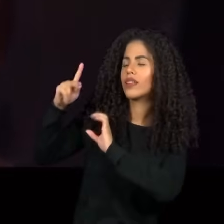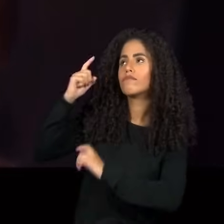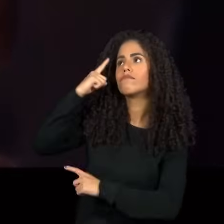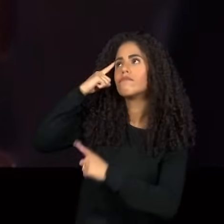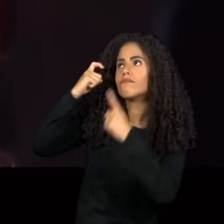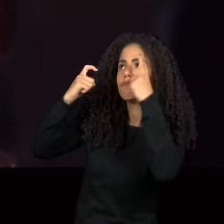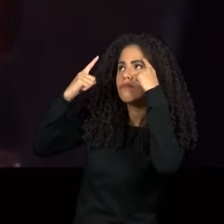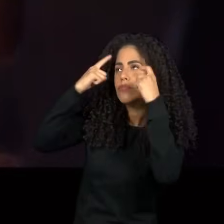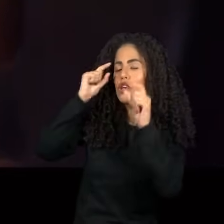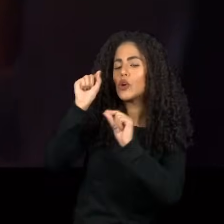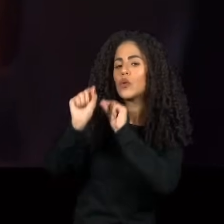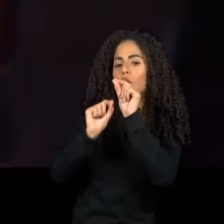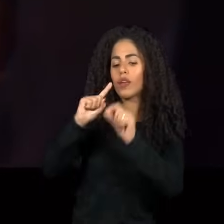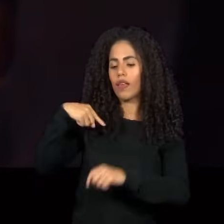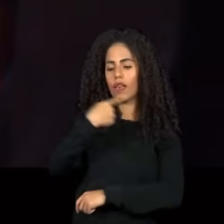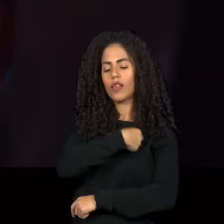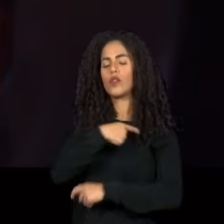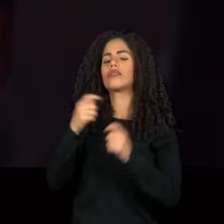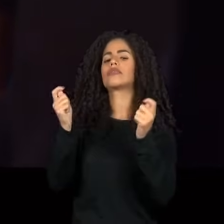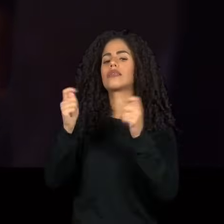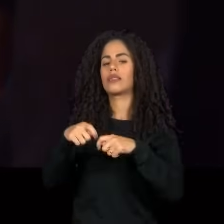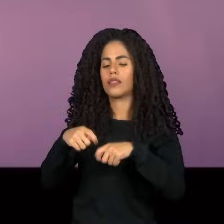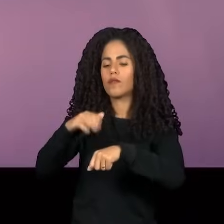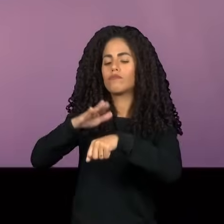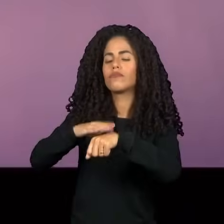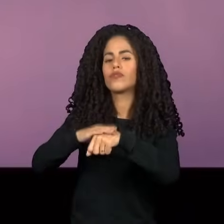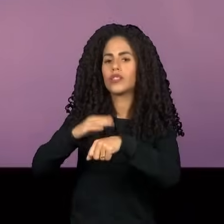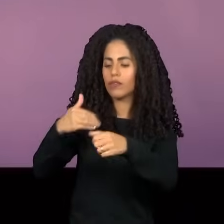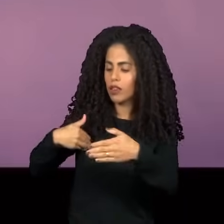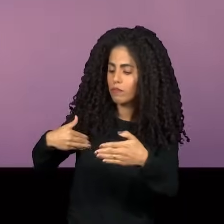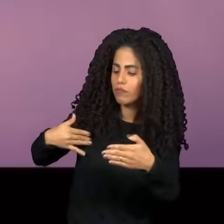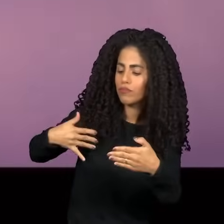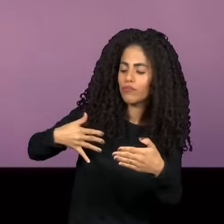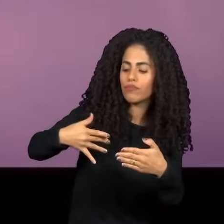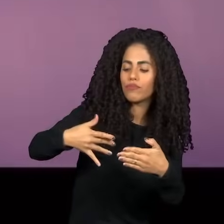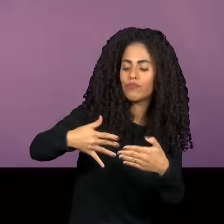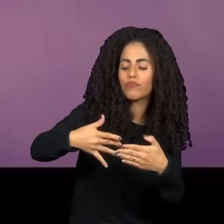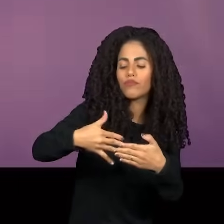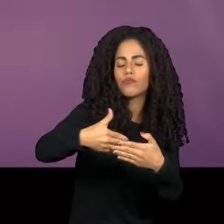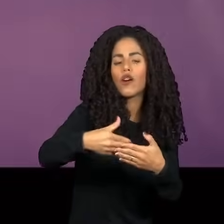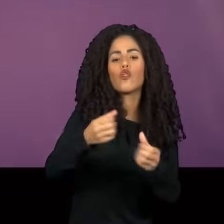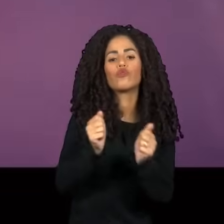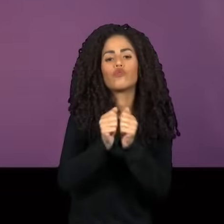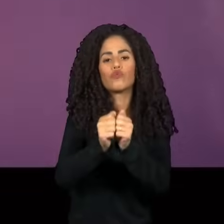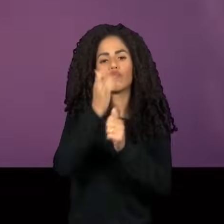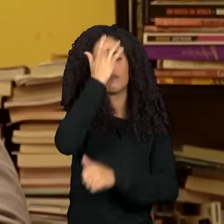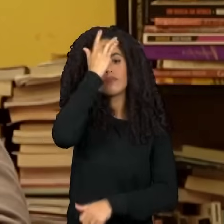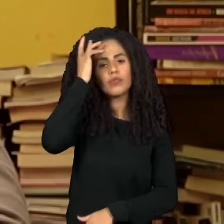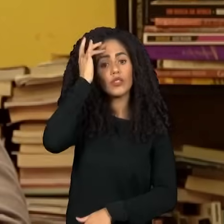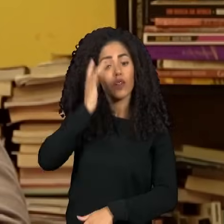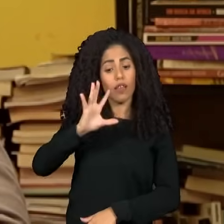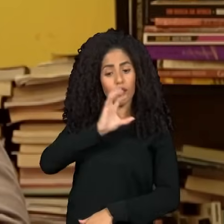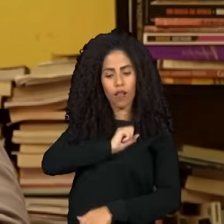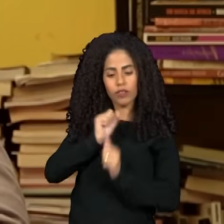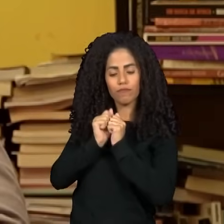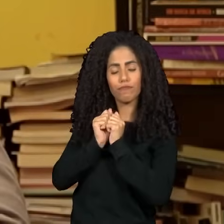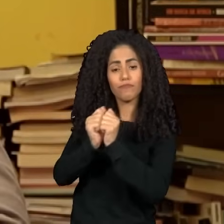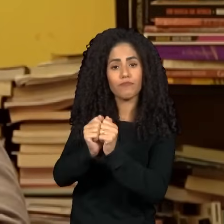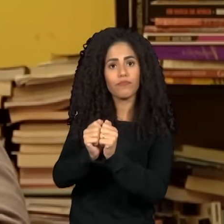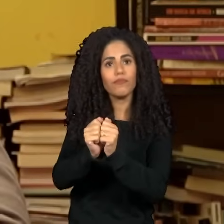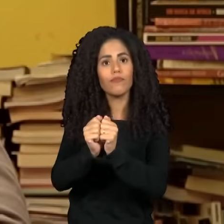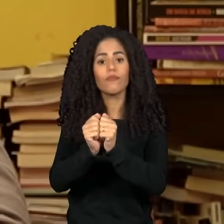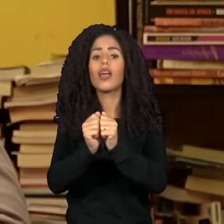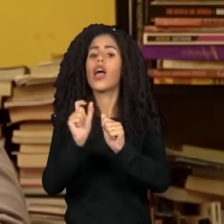de que podemos fazer uma jornada, uma caminhada com a pessoa que amamos. O amor